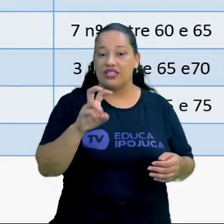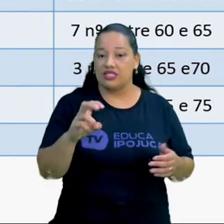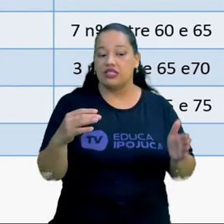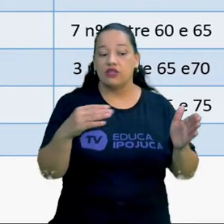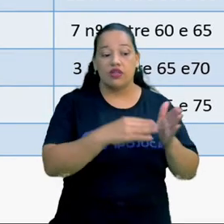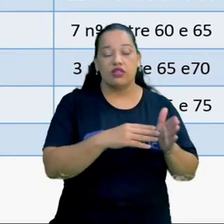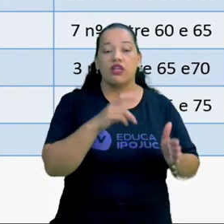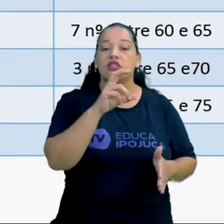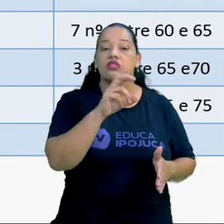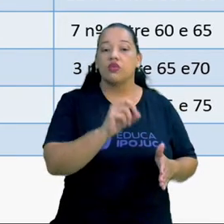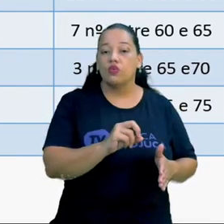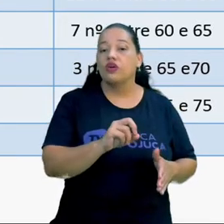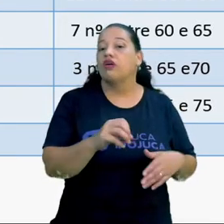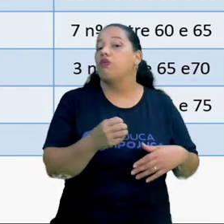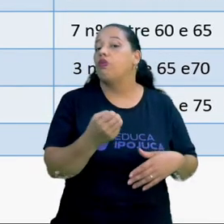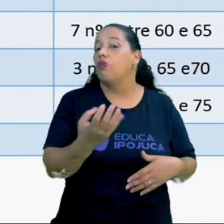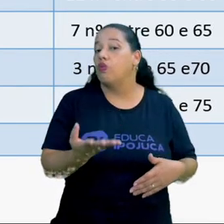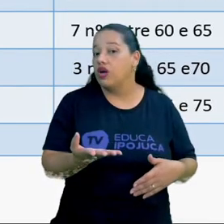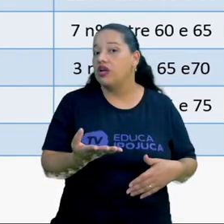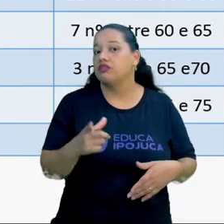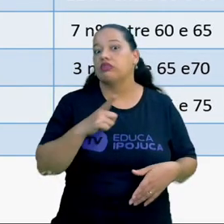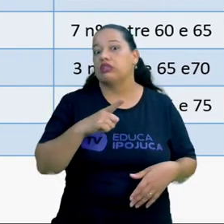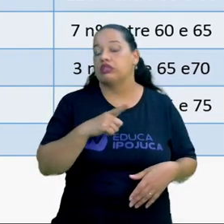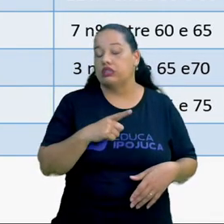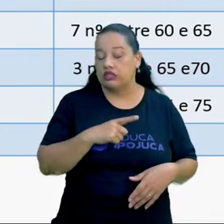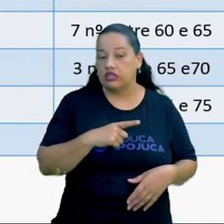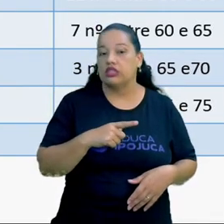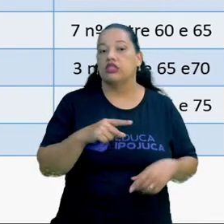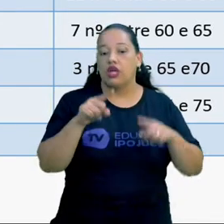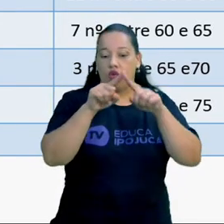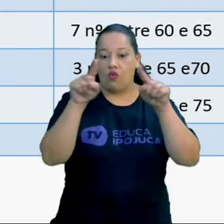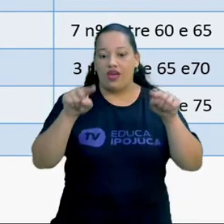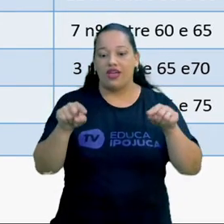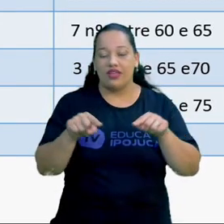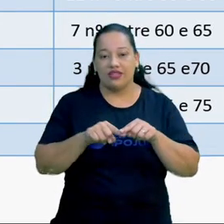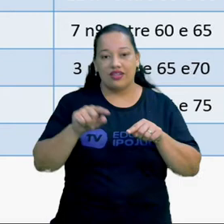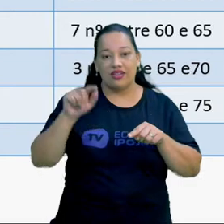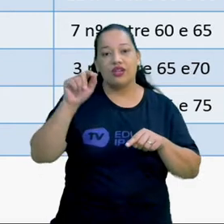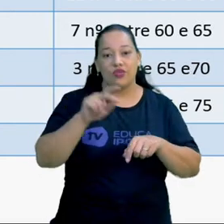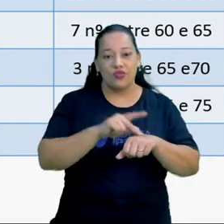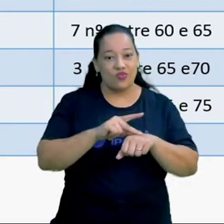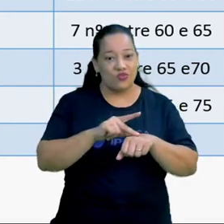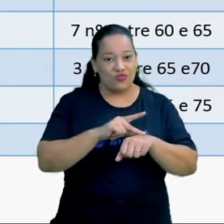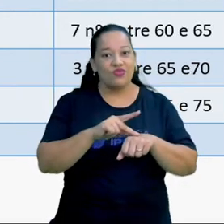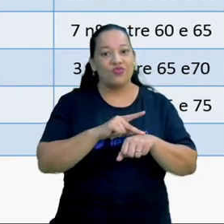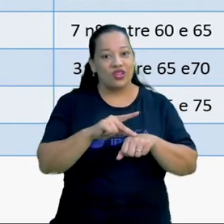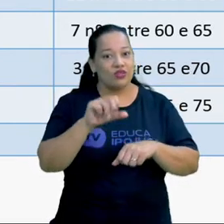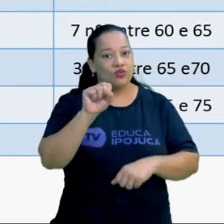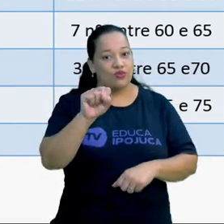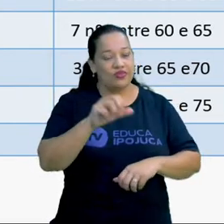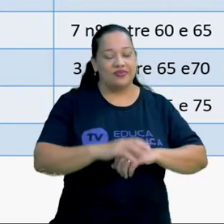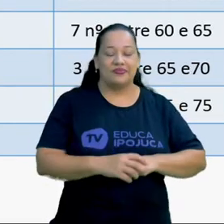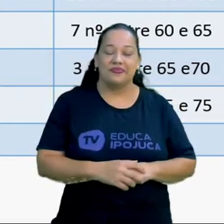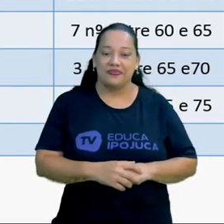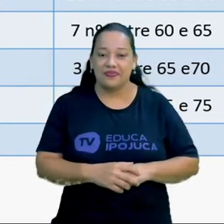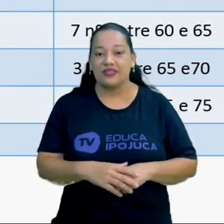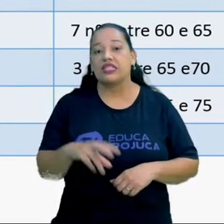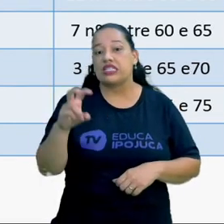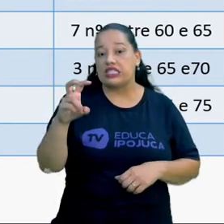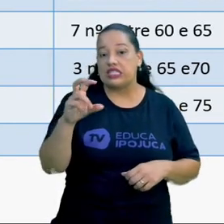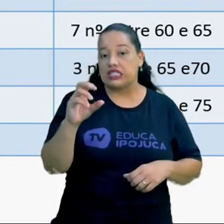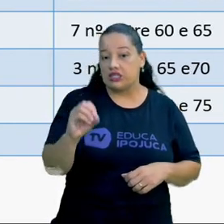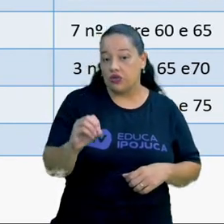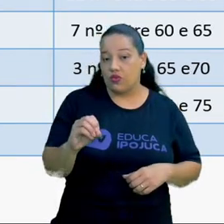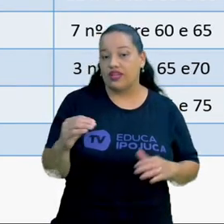tivemos cerca de 8 quadrinhos pretos. Entre 50 e 55,